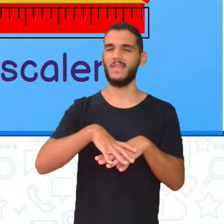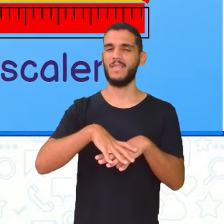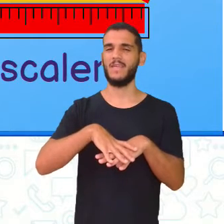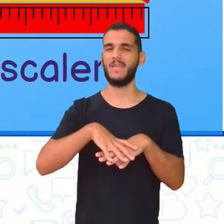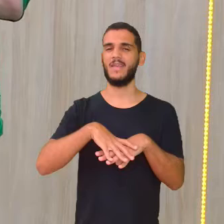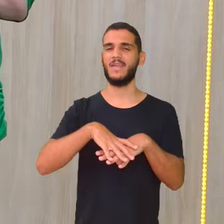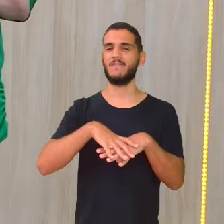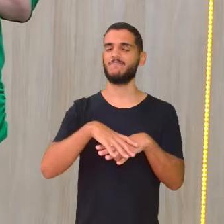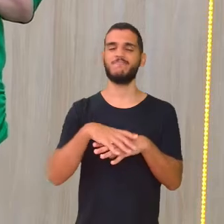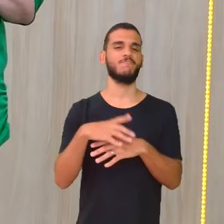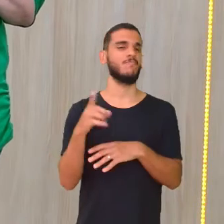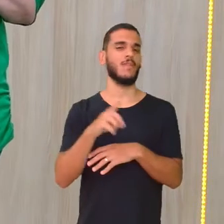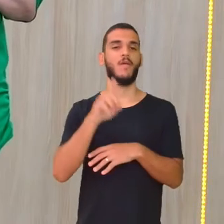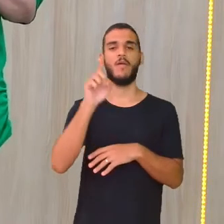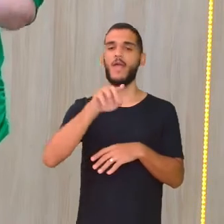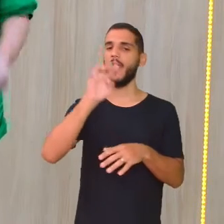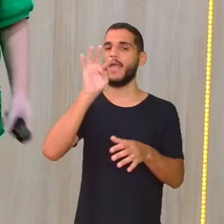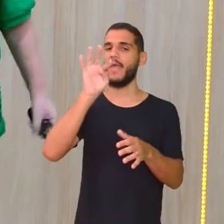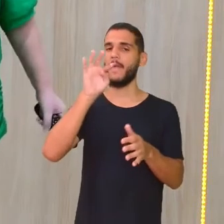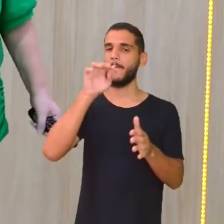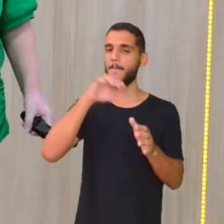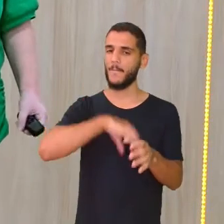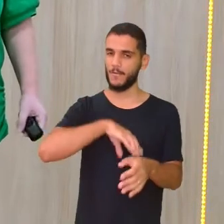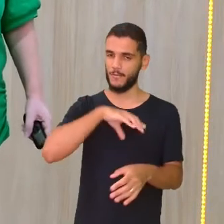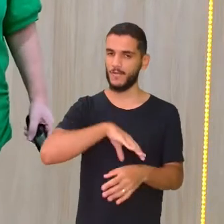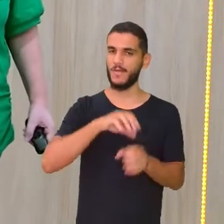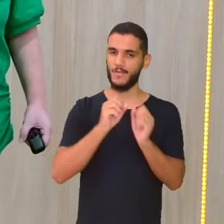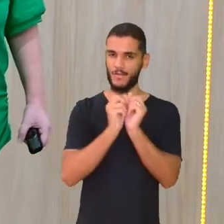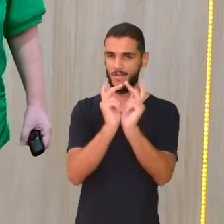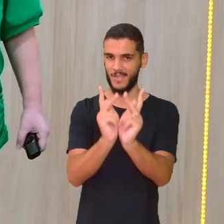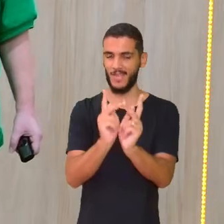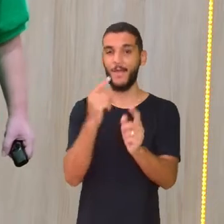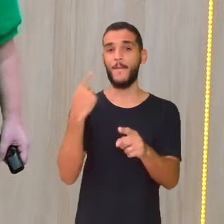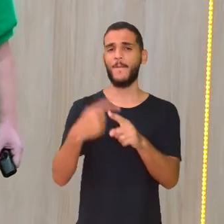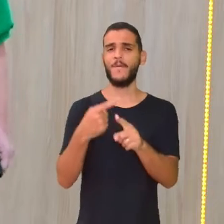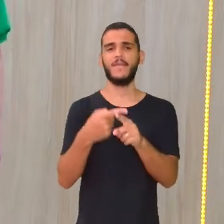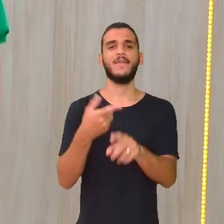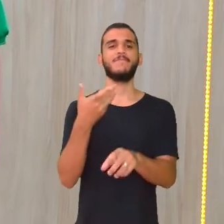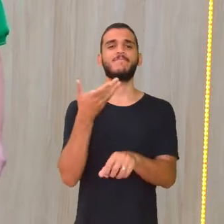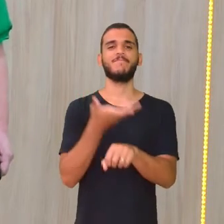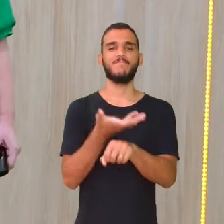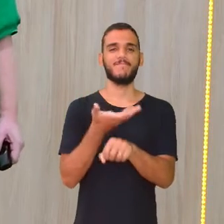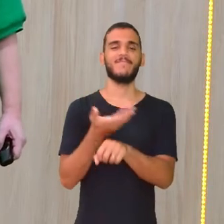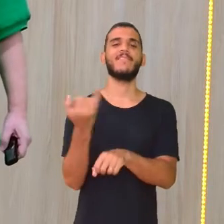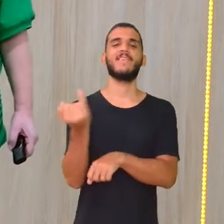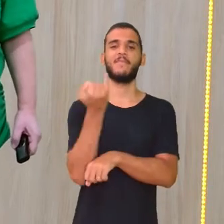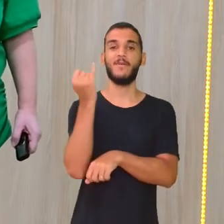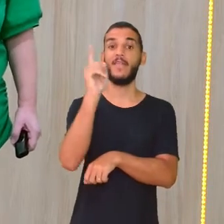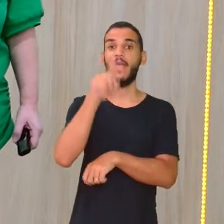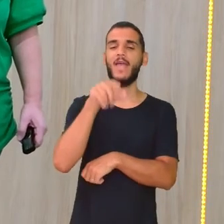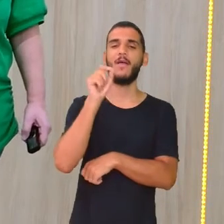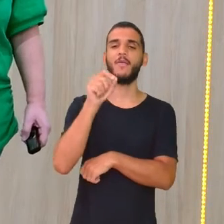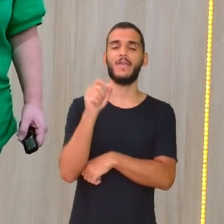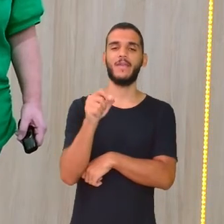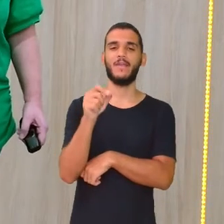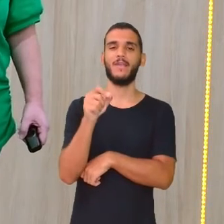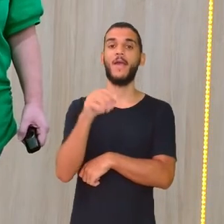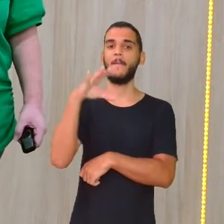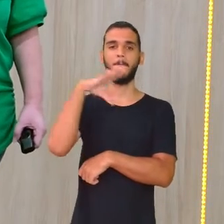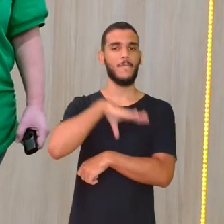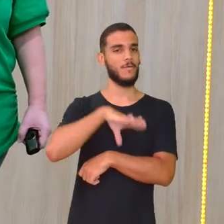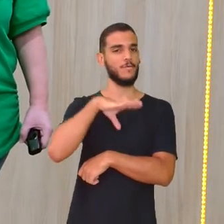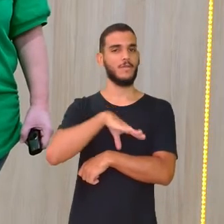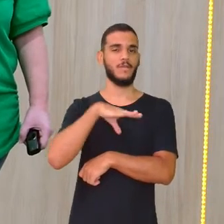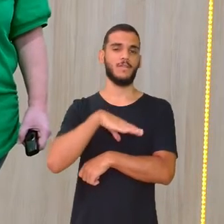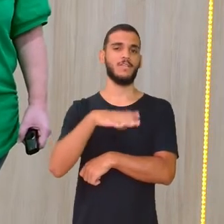tem a ver com português. Por isso que eu digo, a disciplina mais importante é a sua língua natal. Por que eu